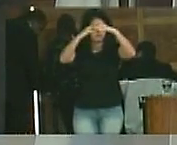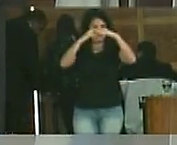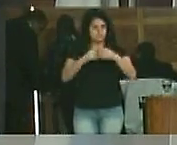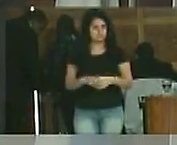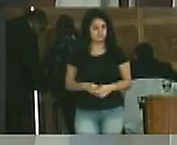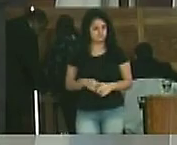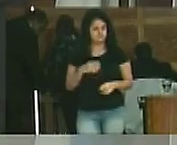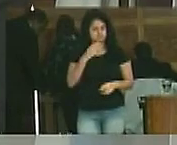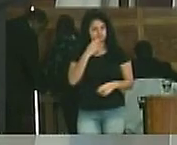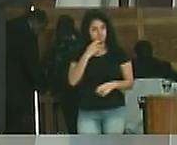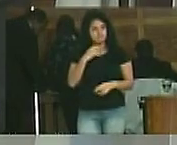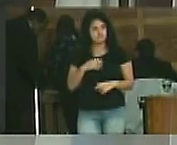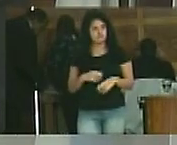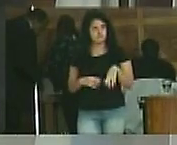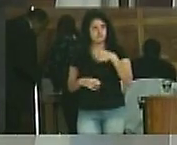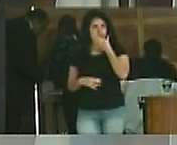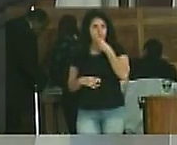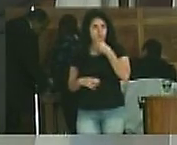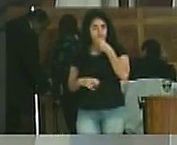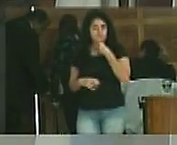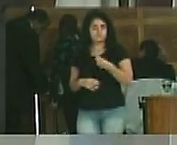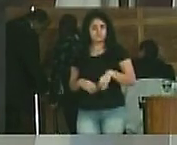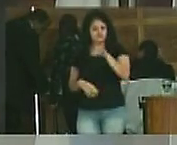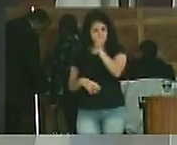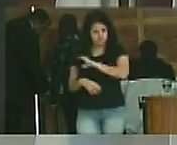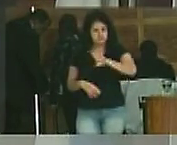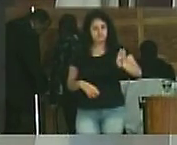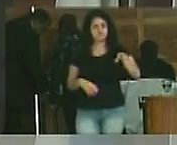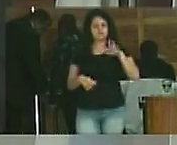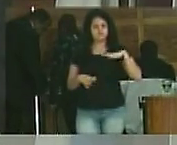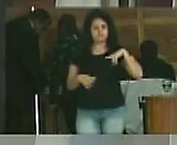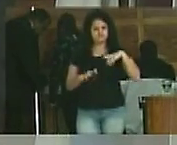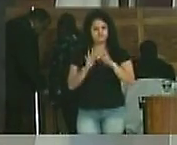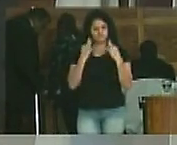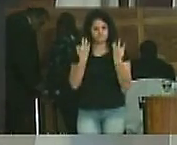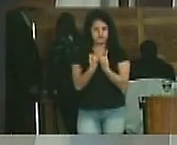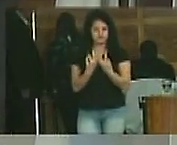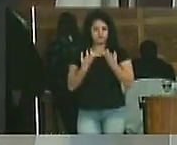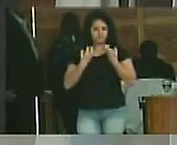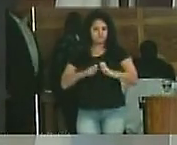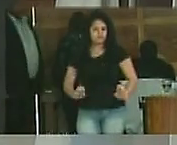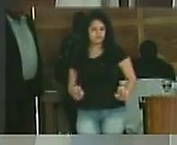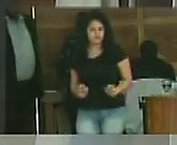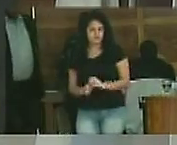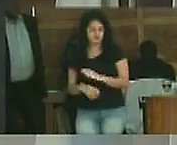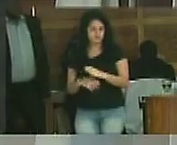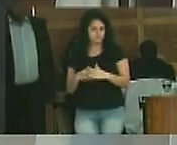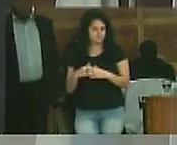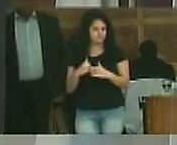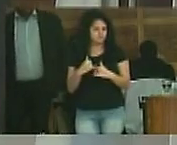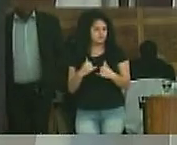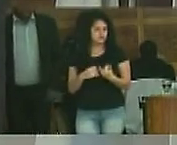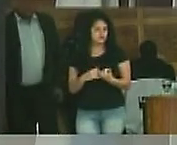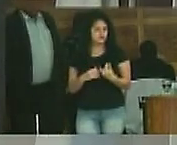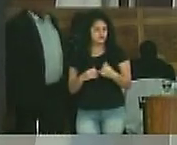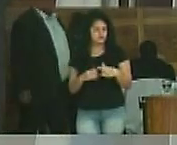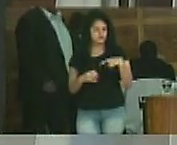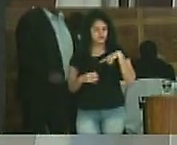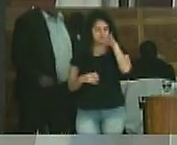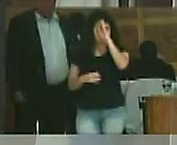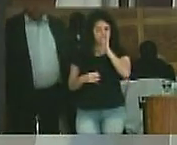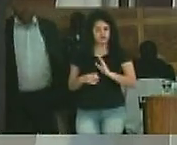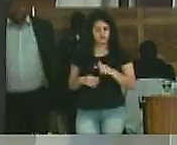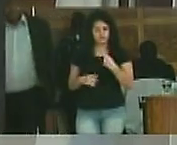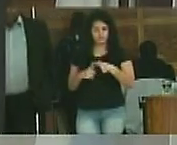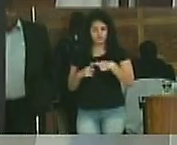adianta, não adianta. O cara é um cara cristão, de família, não quer essa sacanagem que está acontecendo no nosso país. Está uma bagunça